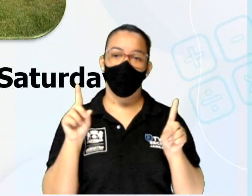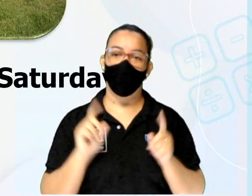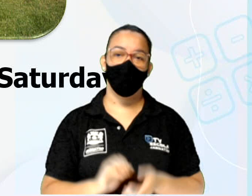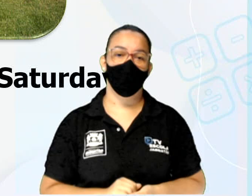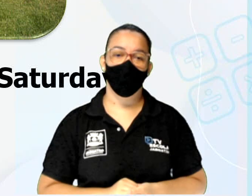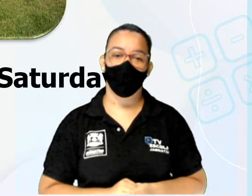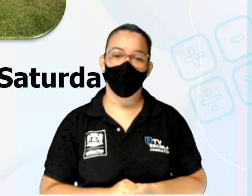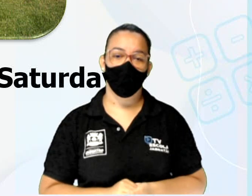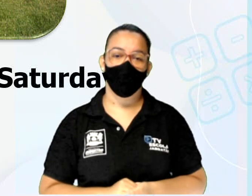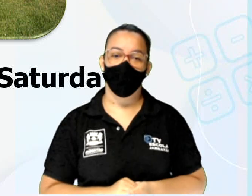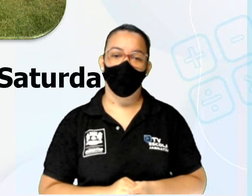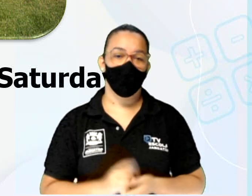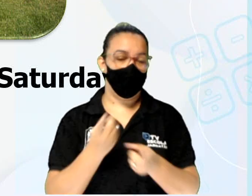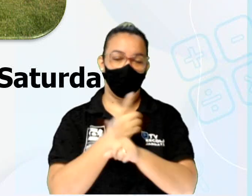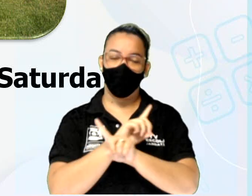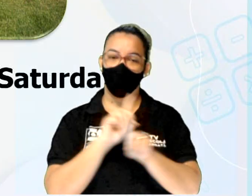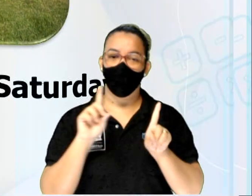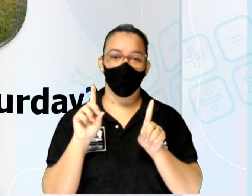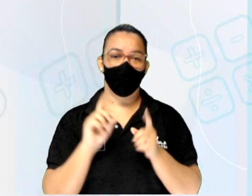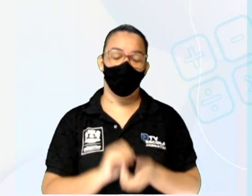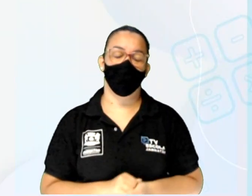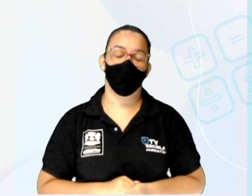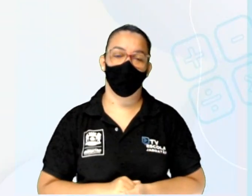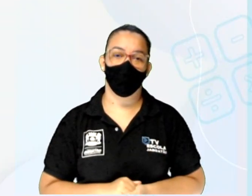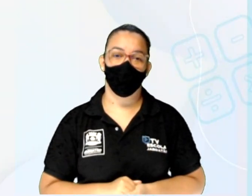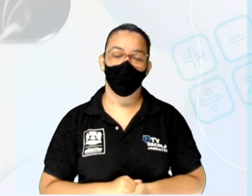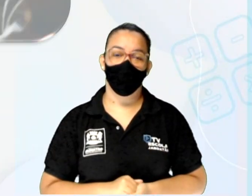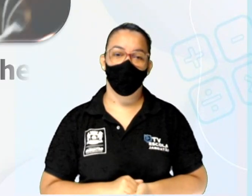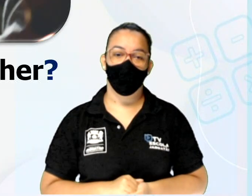didn't. Não, nós não ficamos.